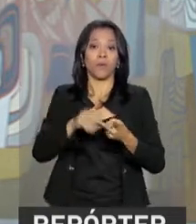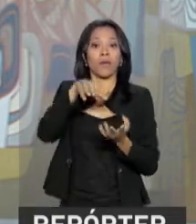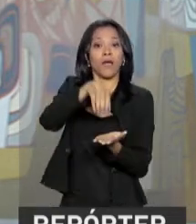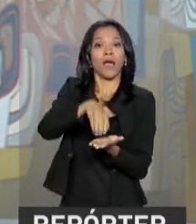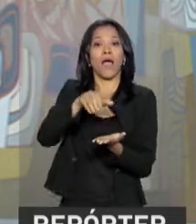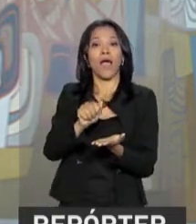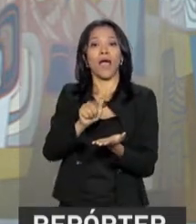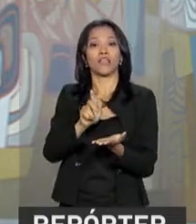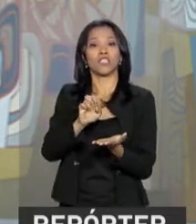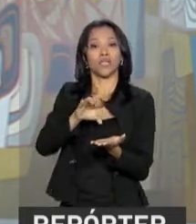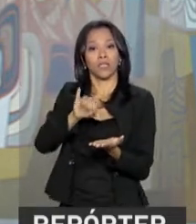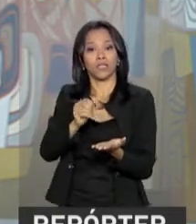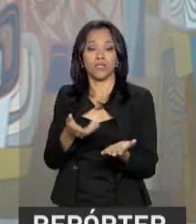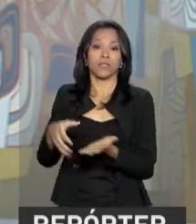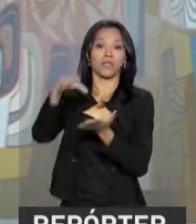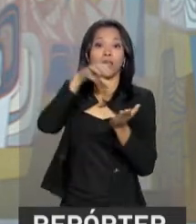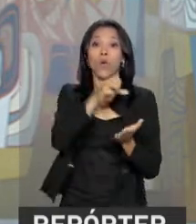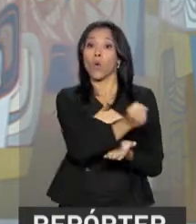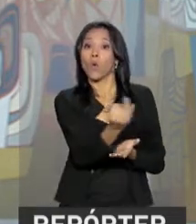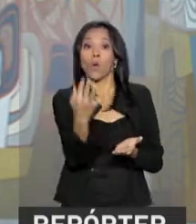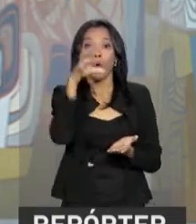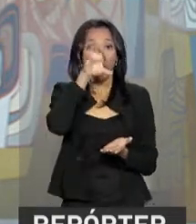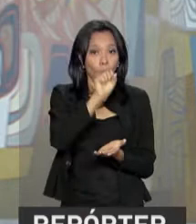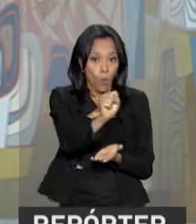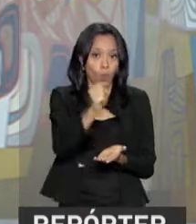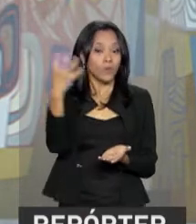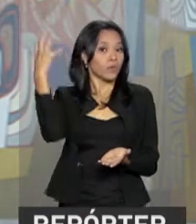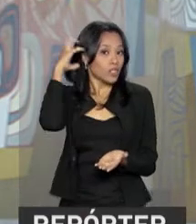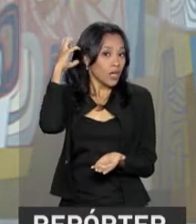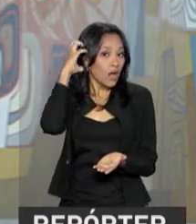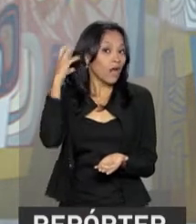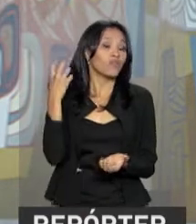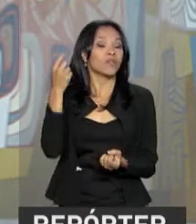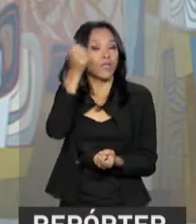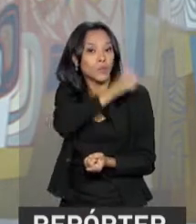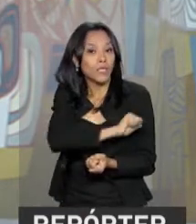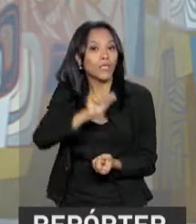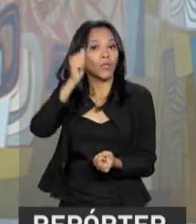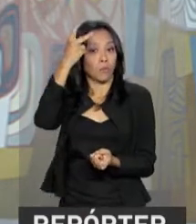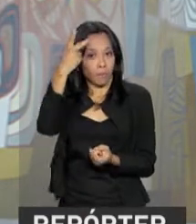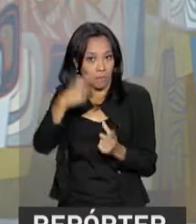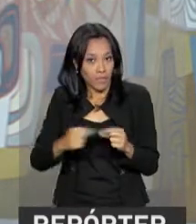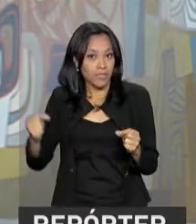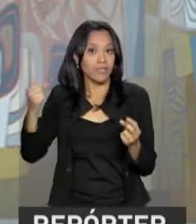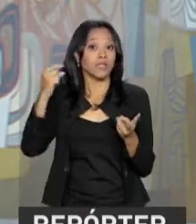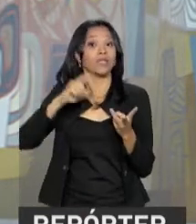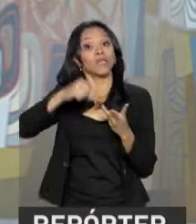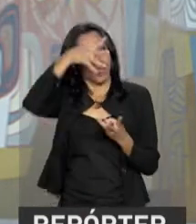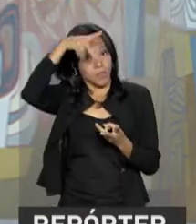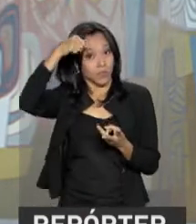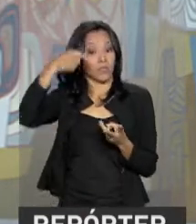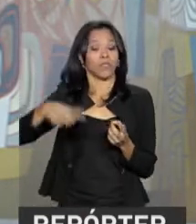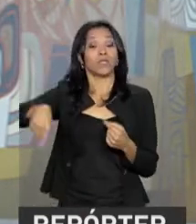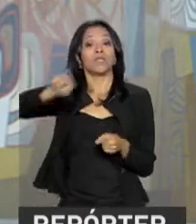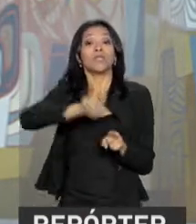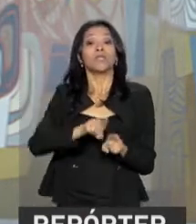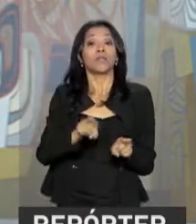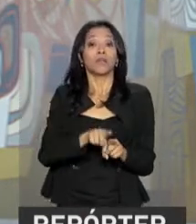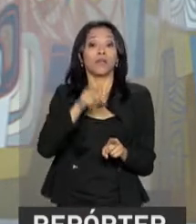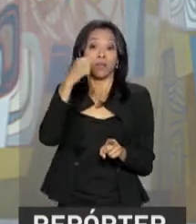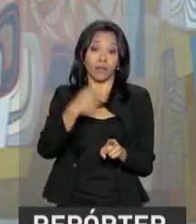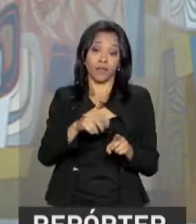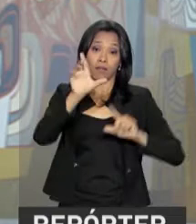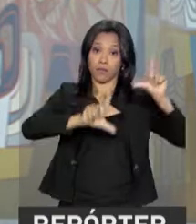Brasil, 8 emissoras de rádio, entre elas as rádios Nacional do Rio de Janeiro, de Brasília e da Amazônia, e também a